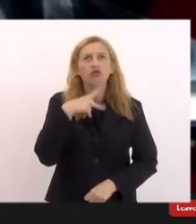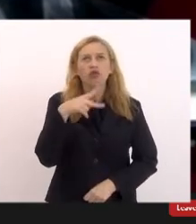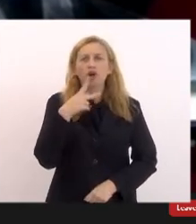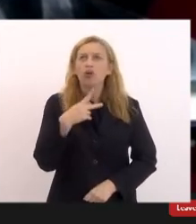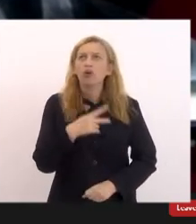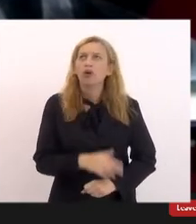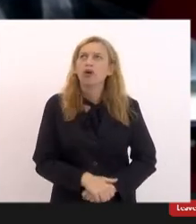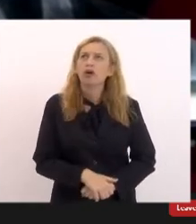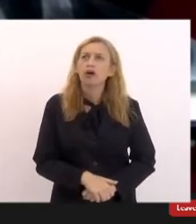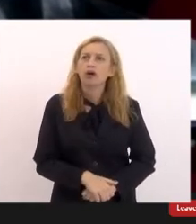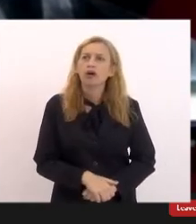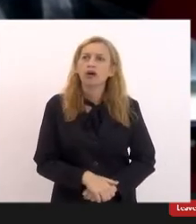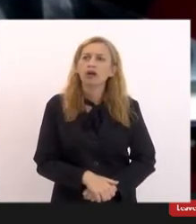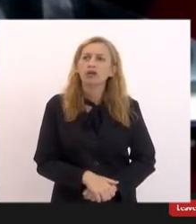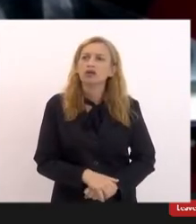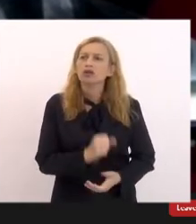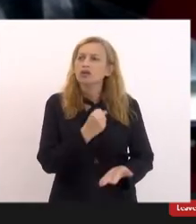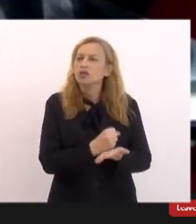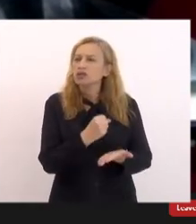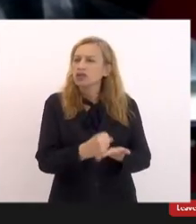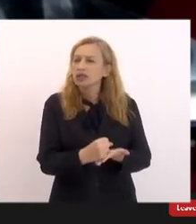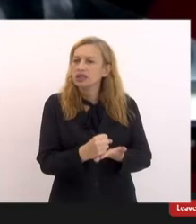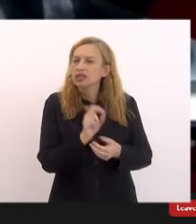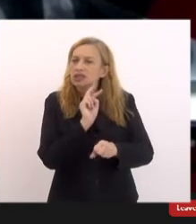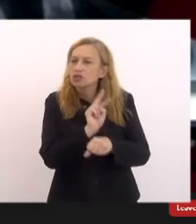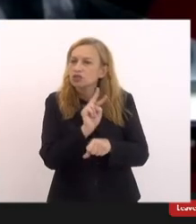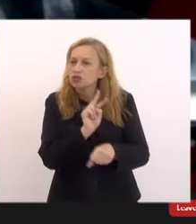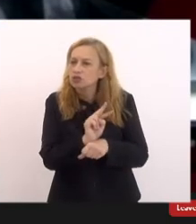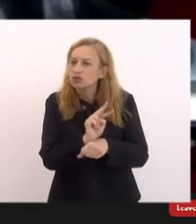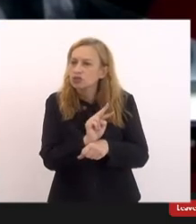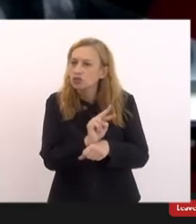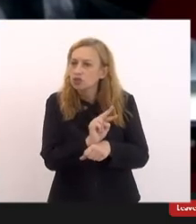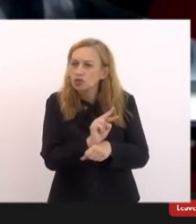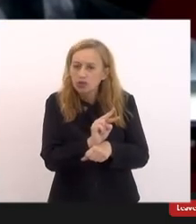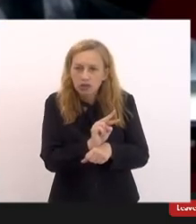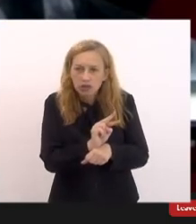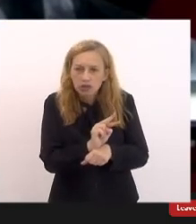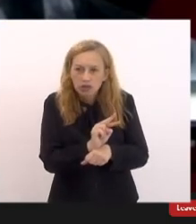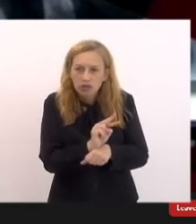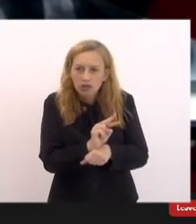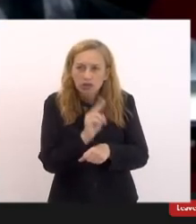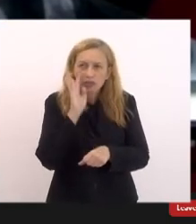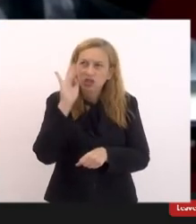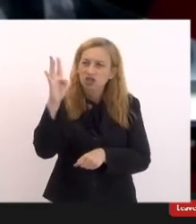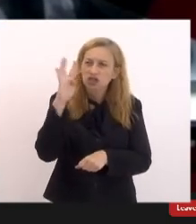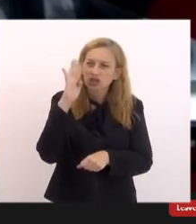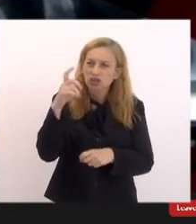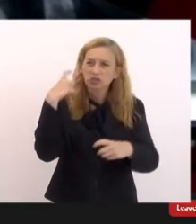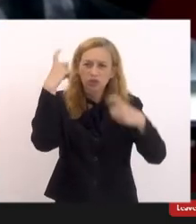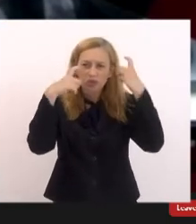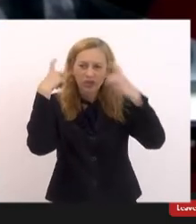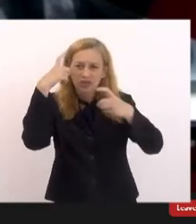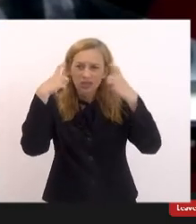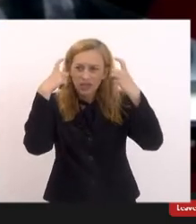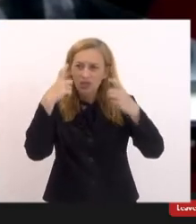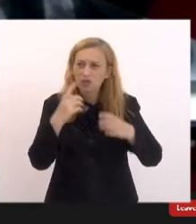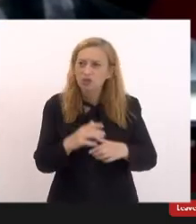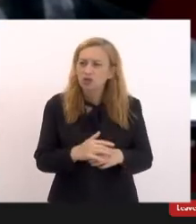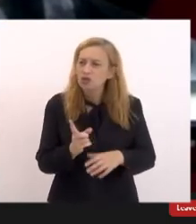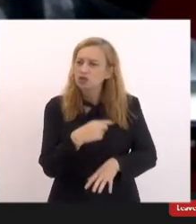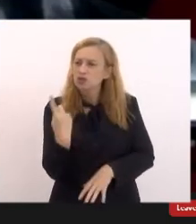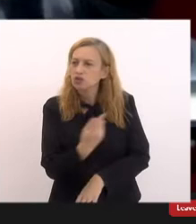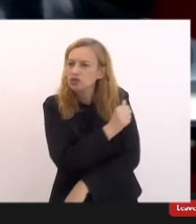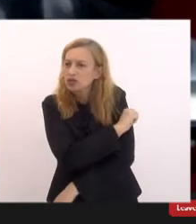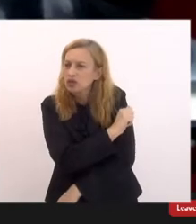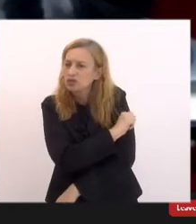da contratação dos inspetores, imagino que seja até pela preocupação da orientação dos nossos